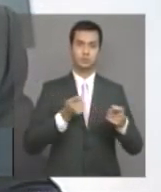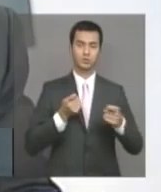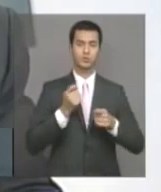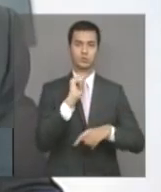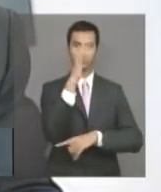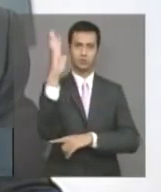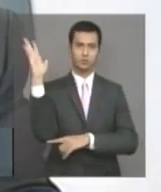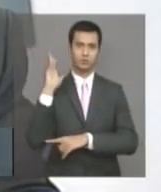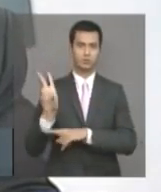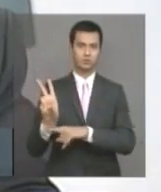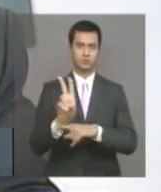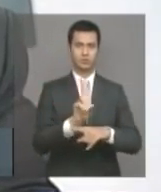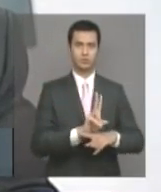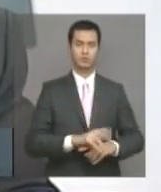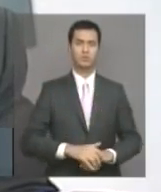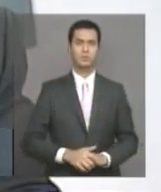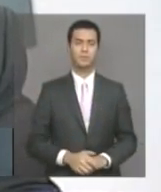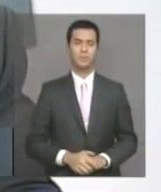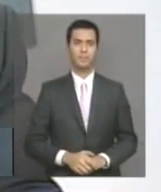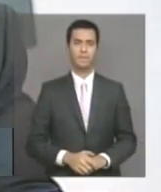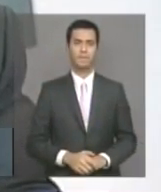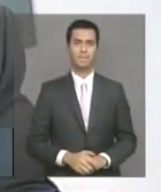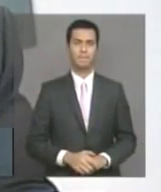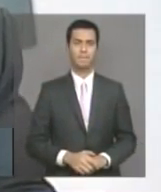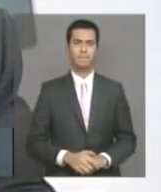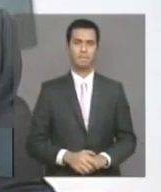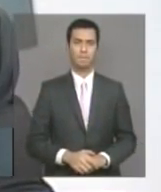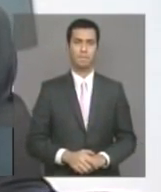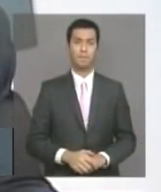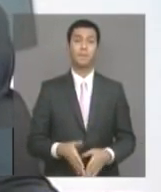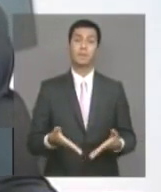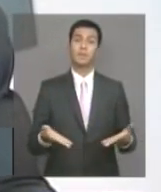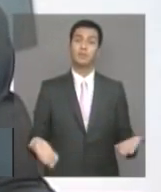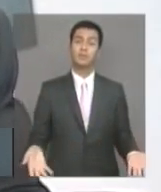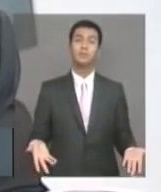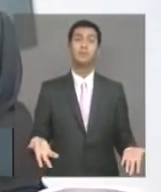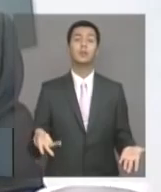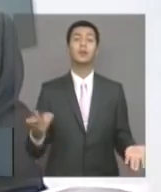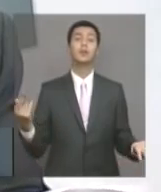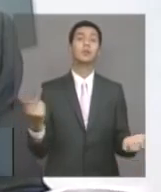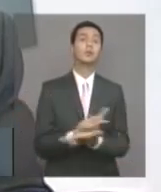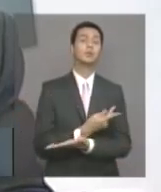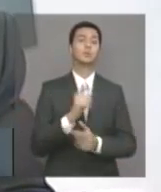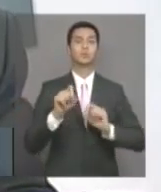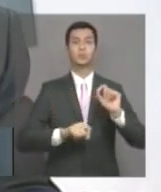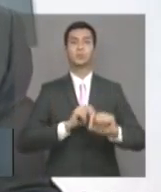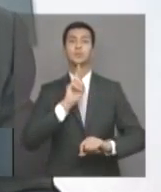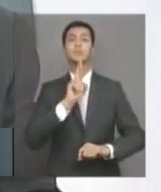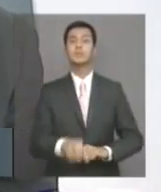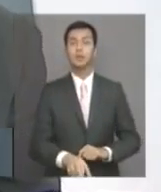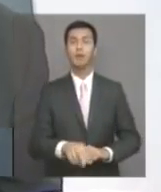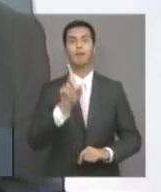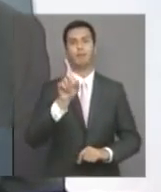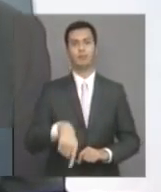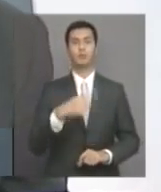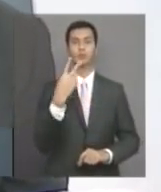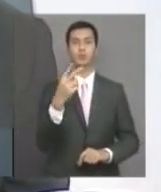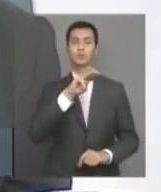ambiental. E aí, os resultados são 2 milhões de moradias,